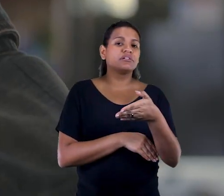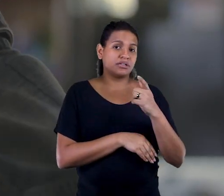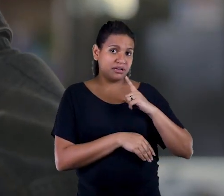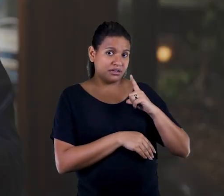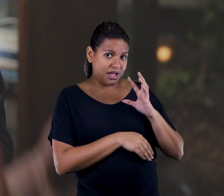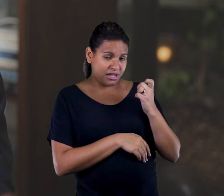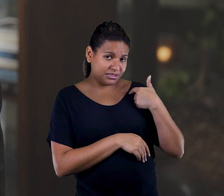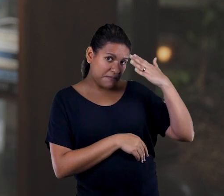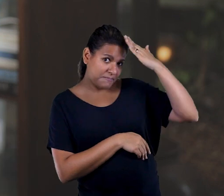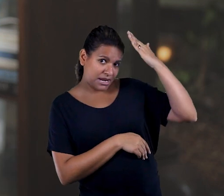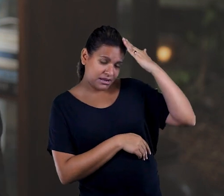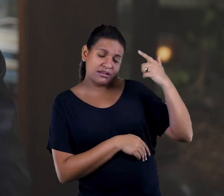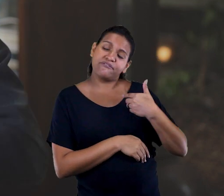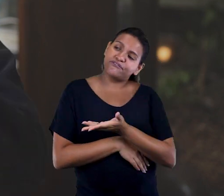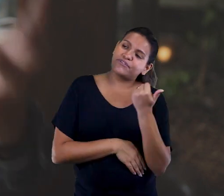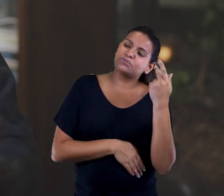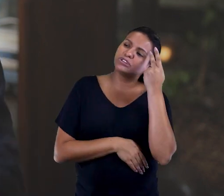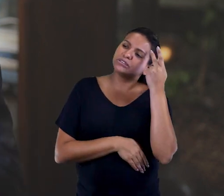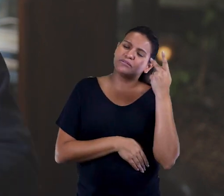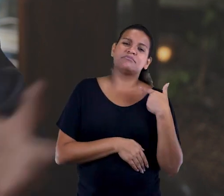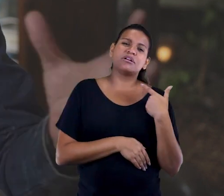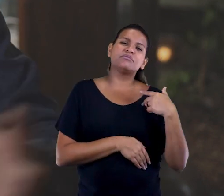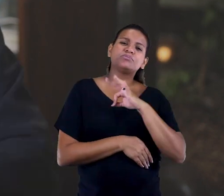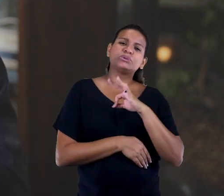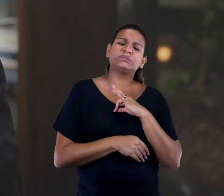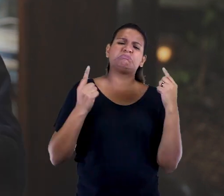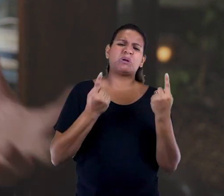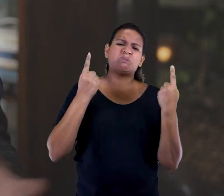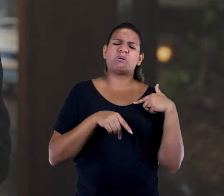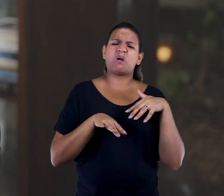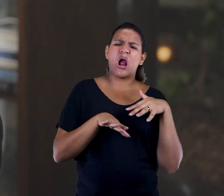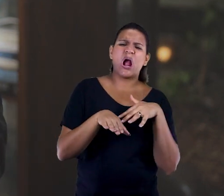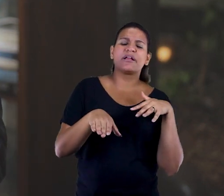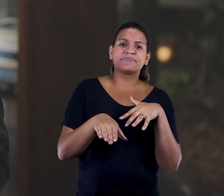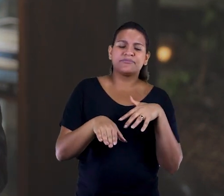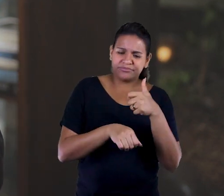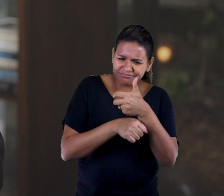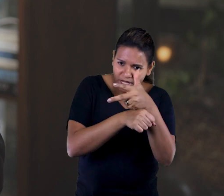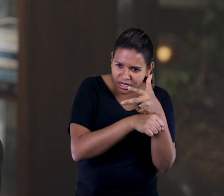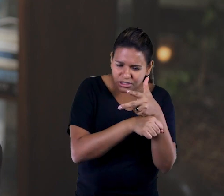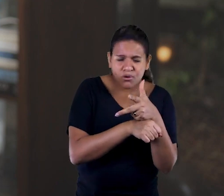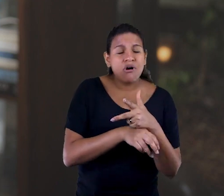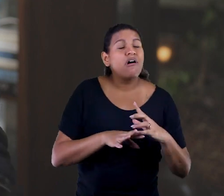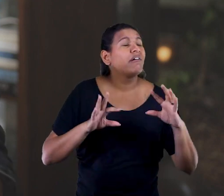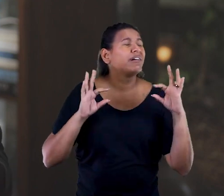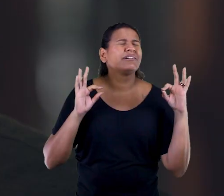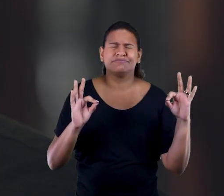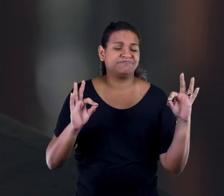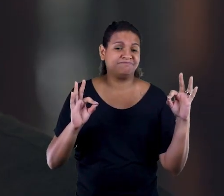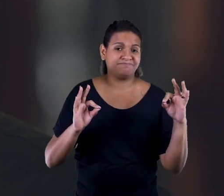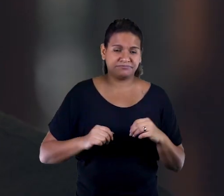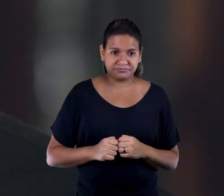do Paraná, convenceu a polícia de São Paulo, juntaram mais de 100 viaturas, foram lá e estouraram. E as imagens são